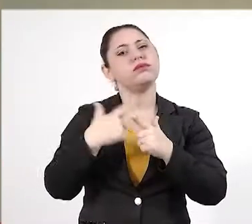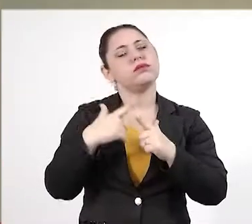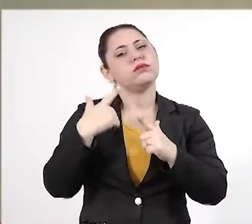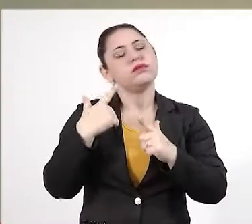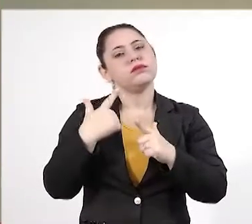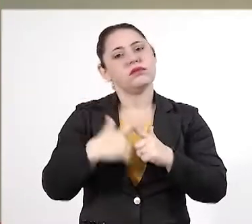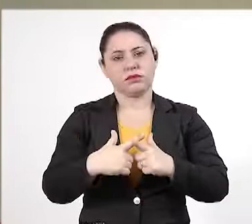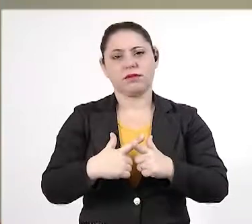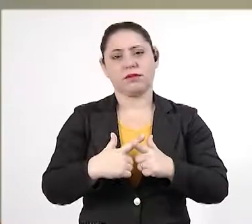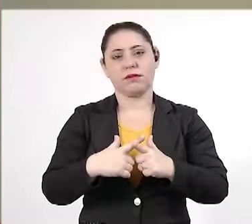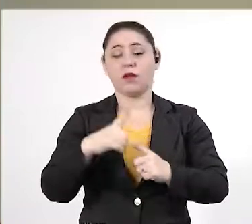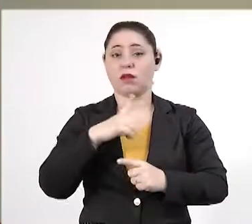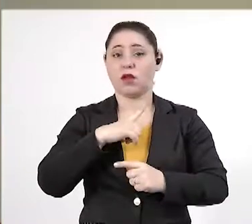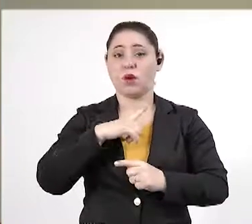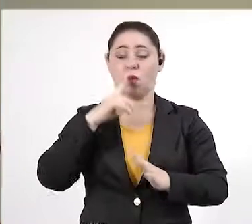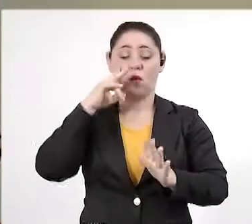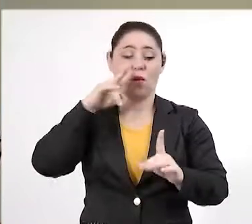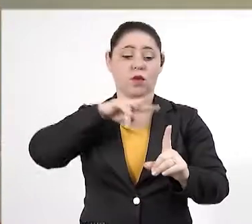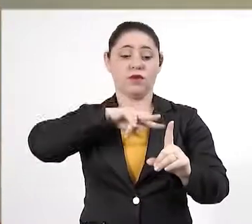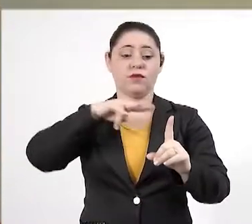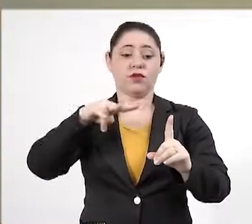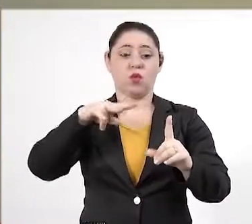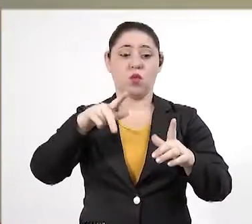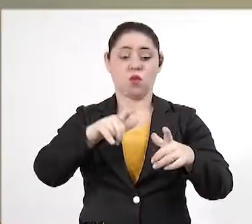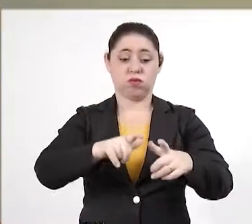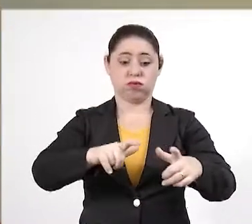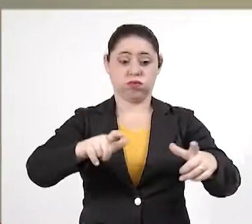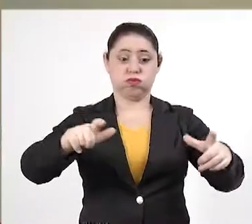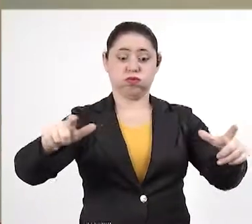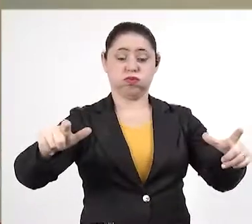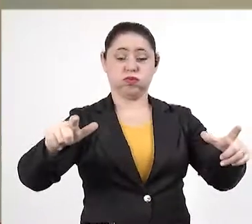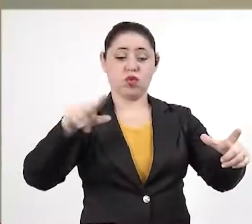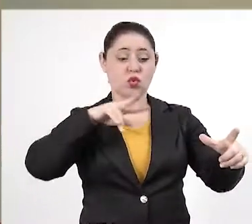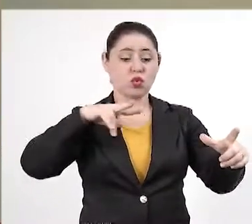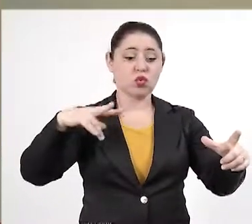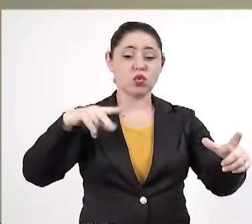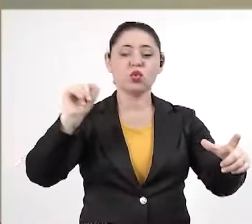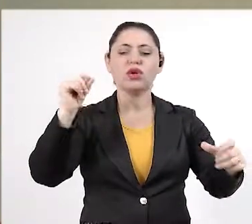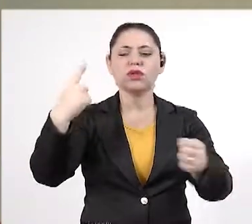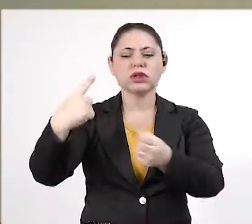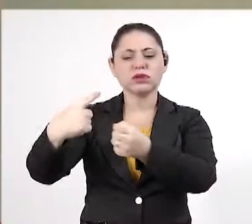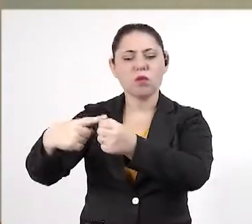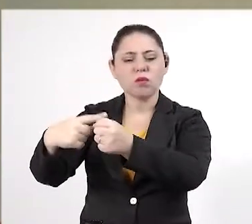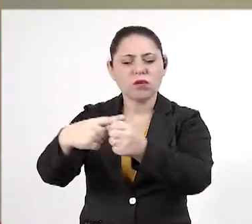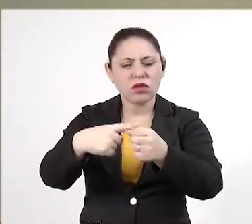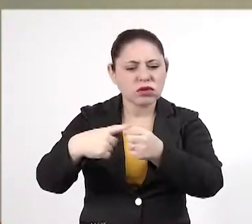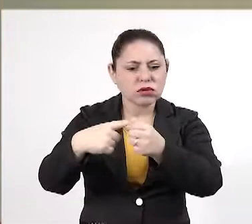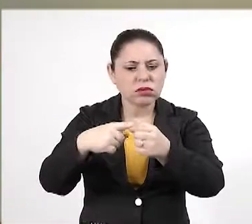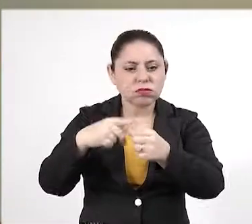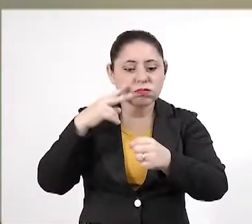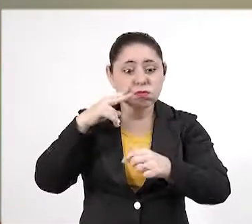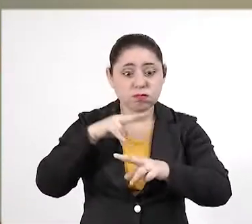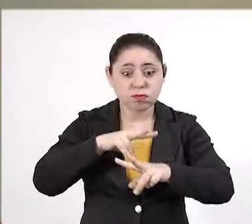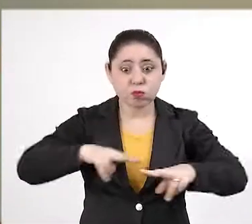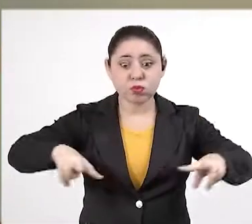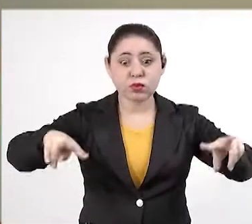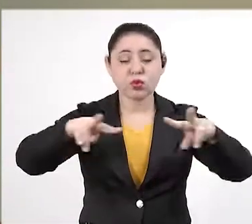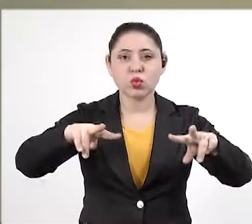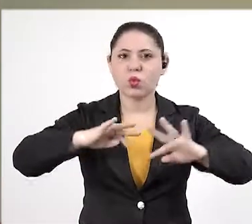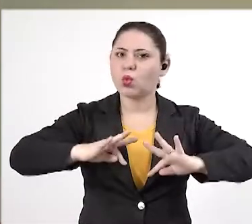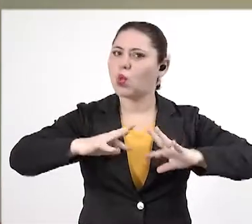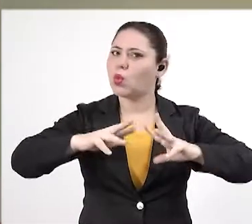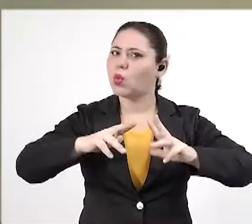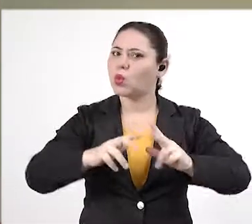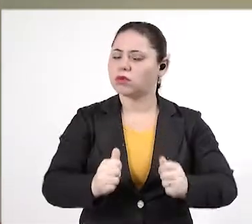interessante porque lá a gente tem uma visão macro daquilo que a gente via no interior, né? Então, a